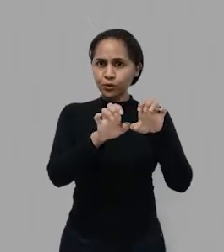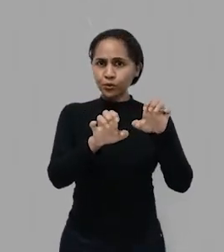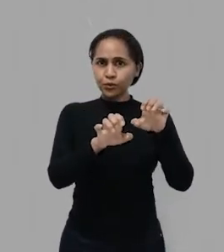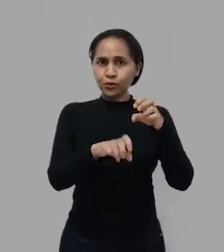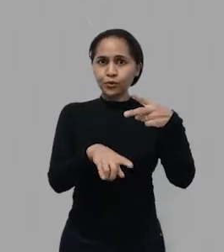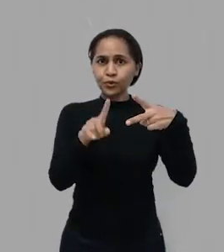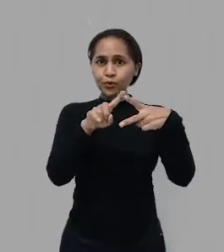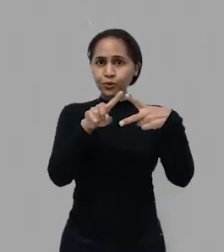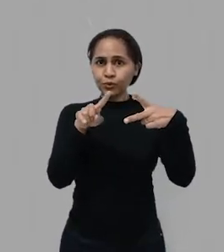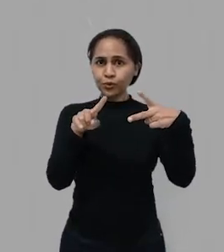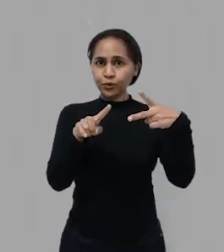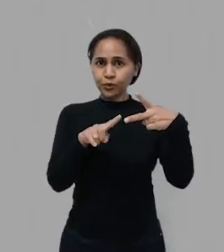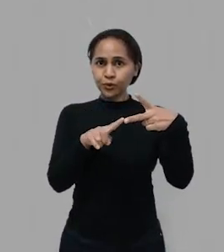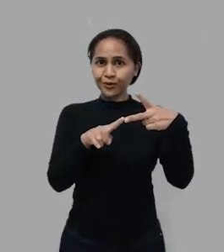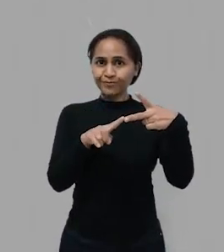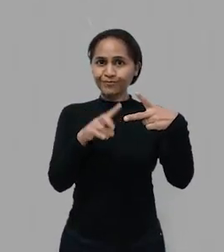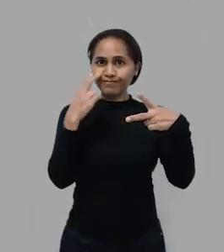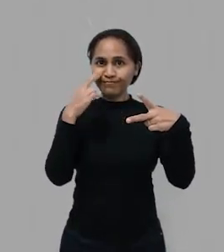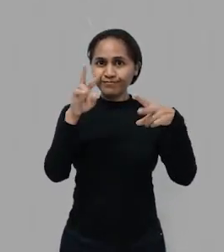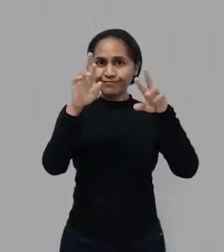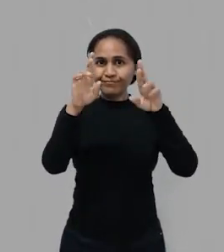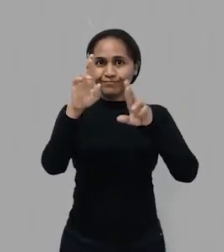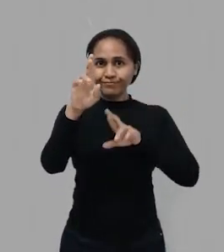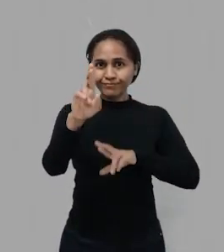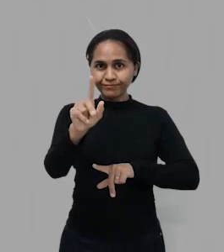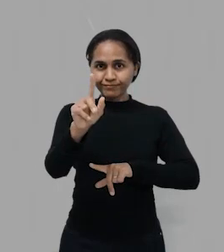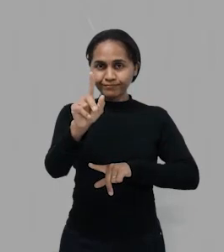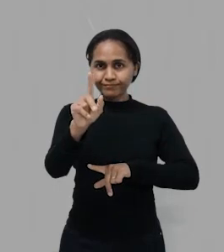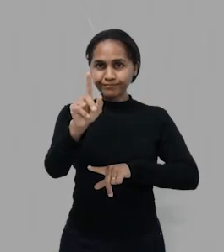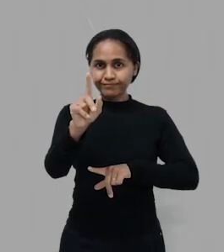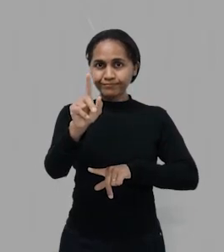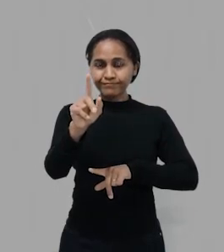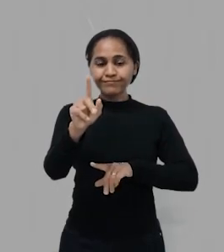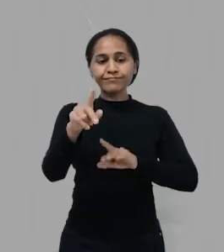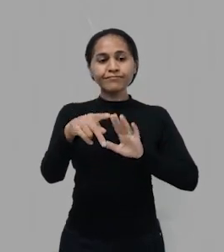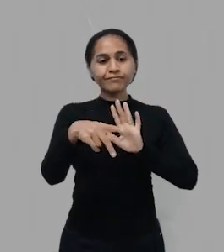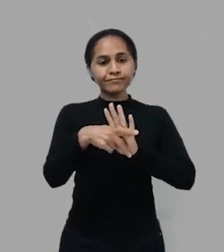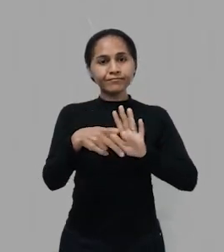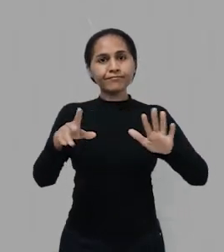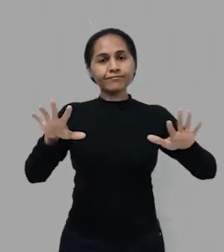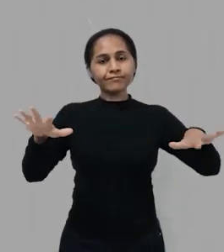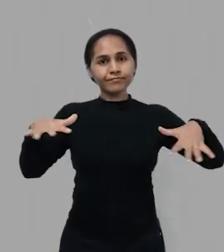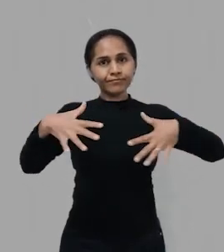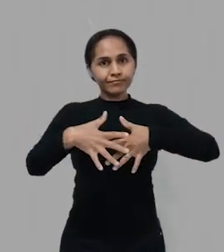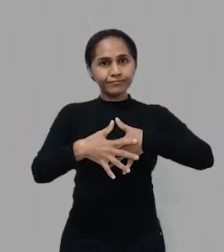estruturas, 2 compostos diferentes. Turma, isso é isomeria.